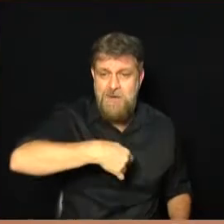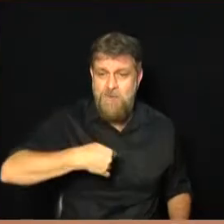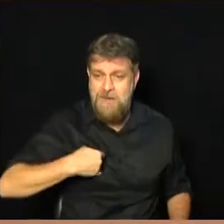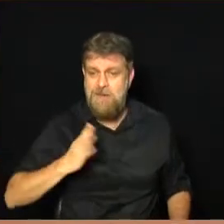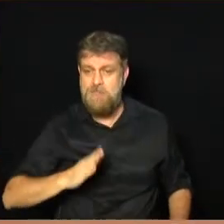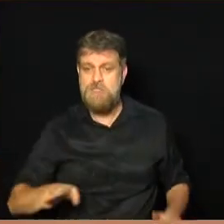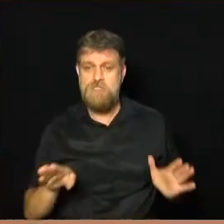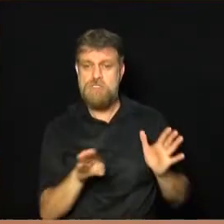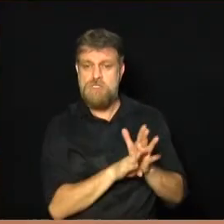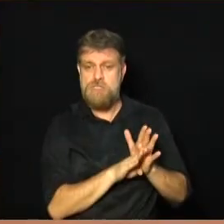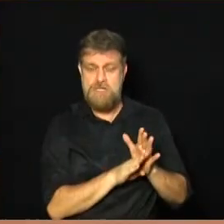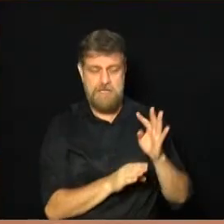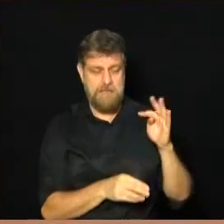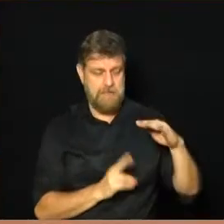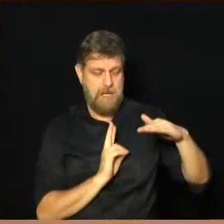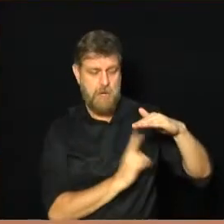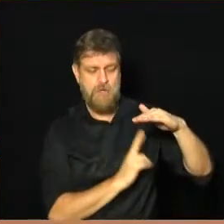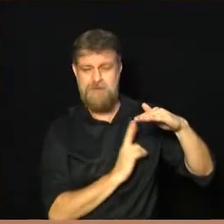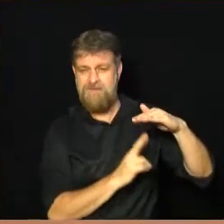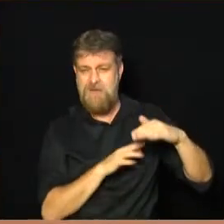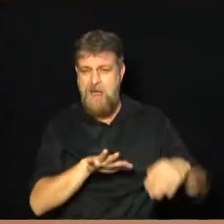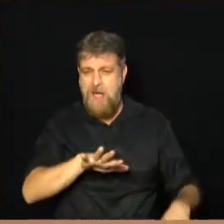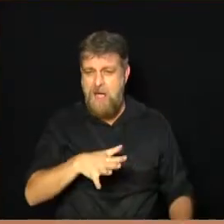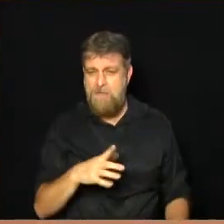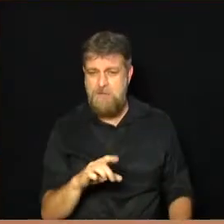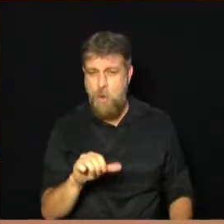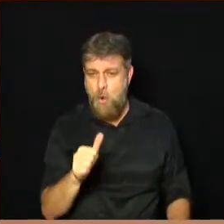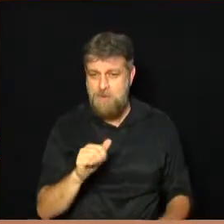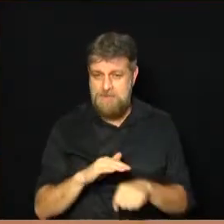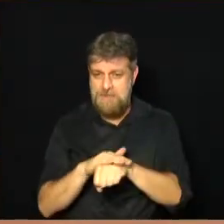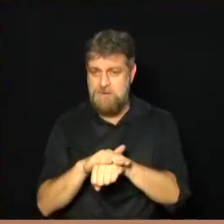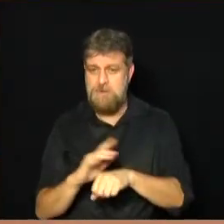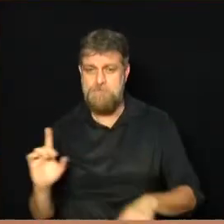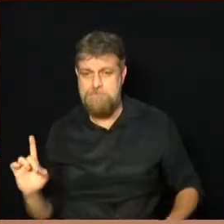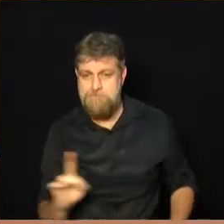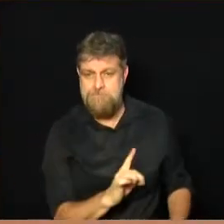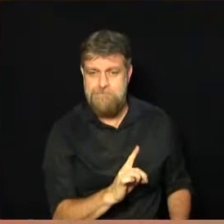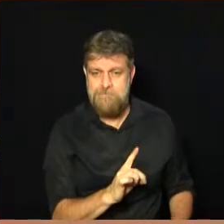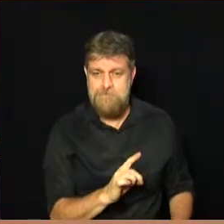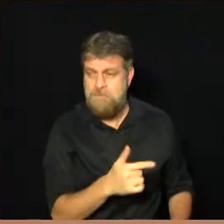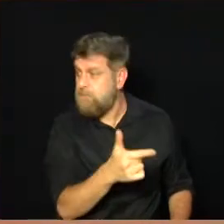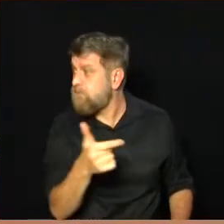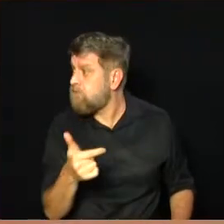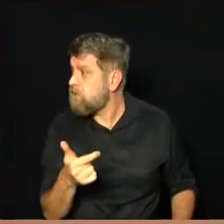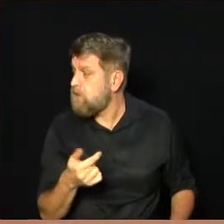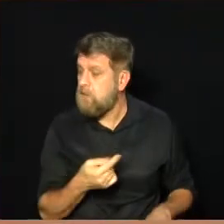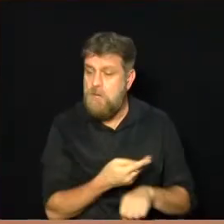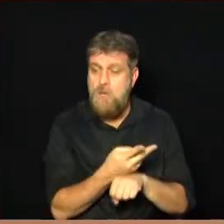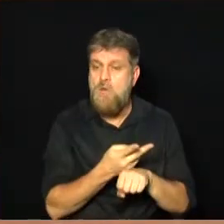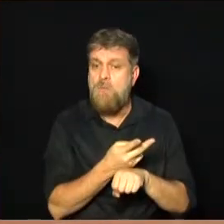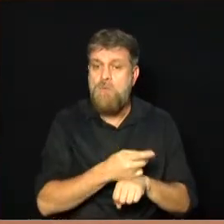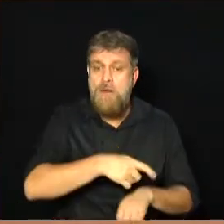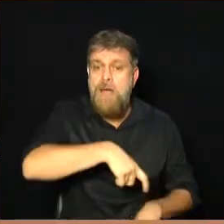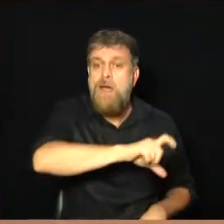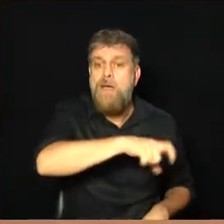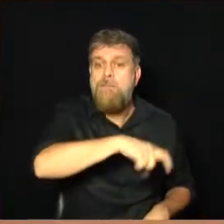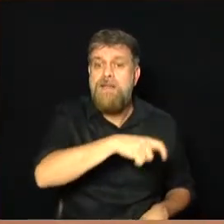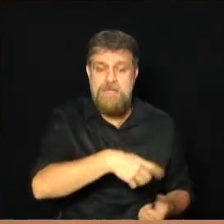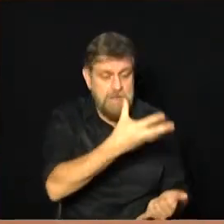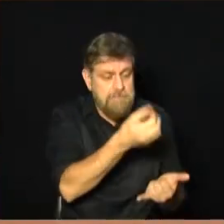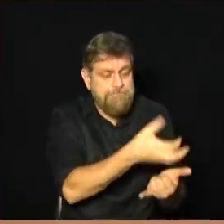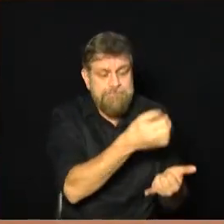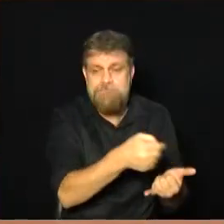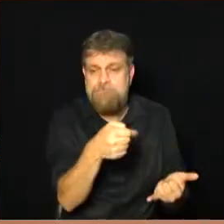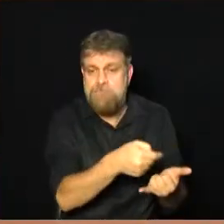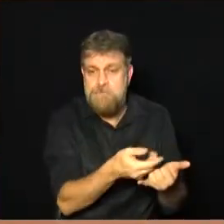ali no terminal rodoviário por volta de 10h30, 11 horas da noite, e não tem onde recarregar. Então, vejam só, nós precisamos